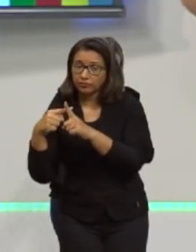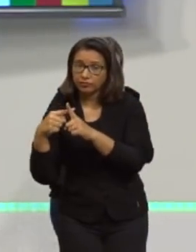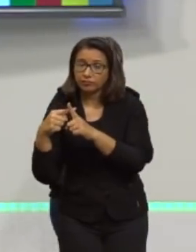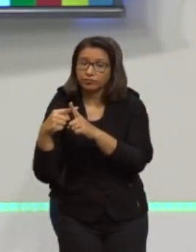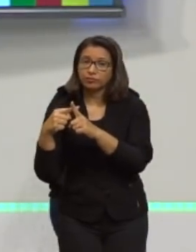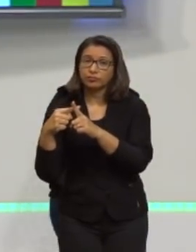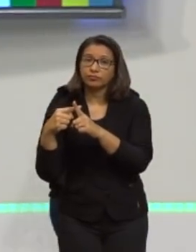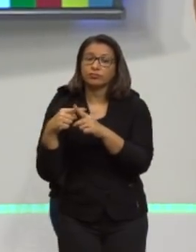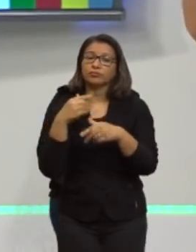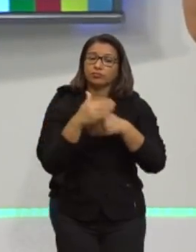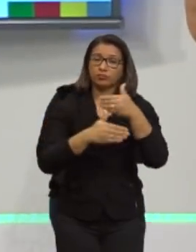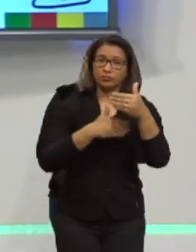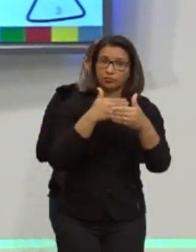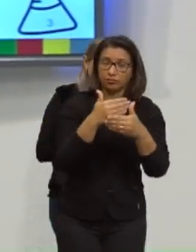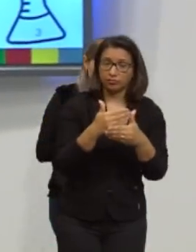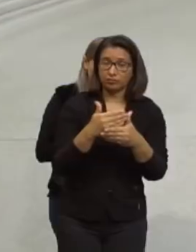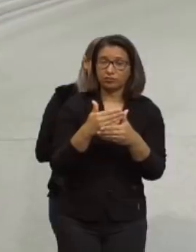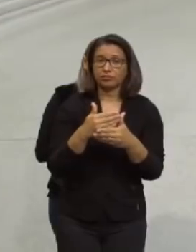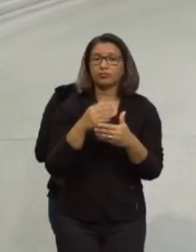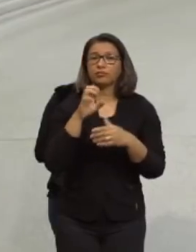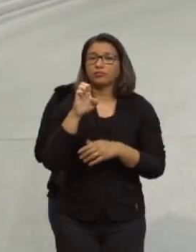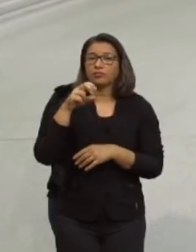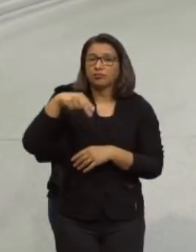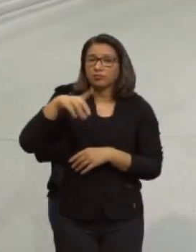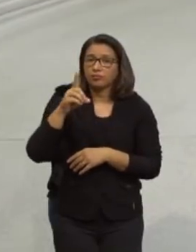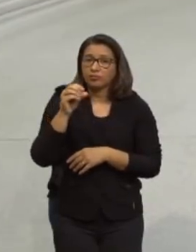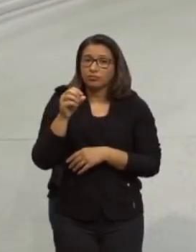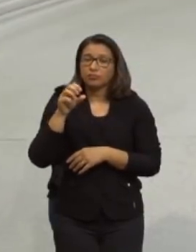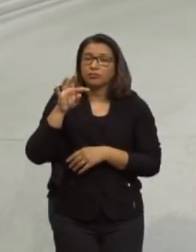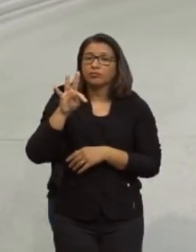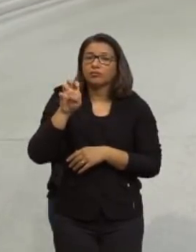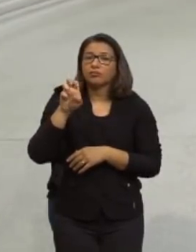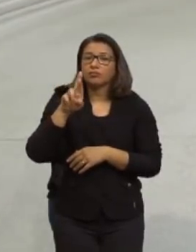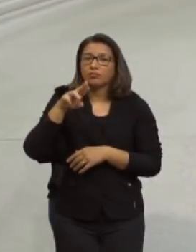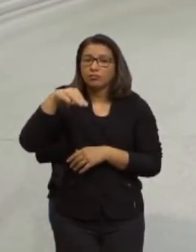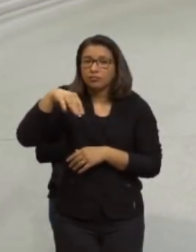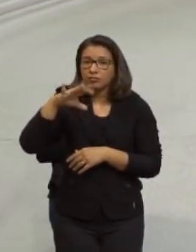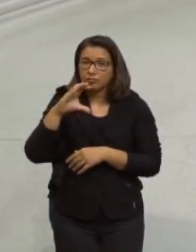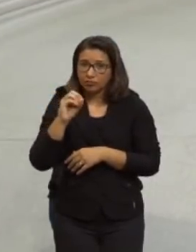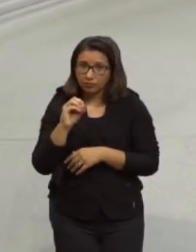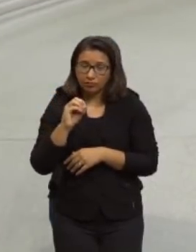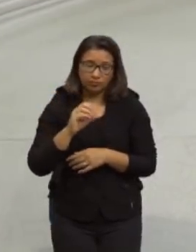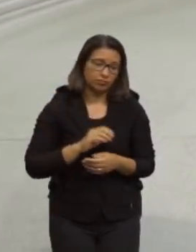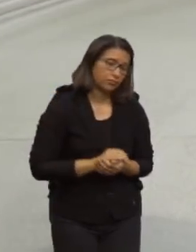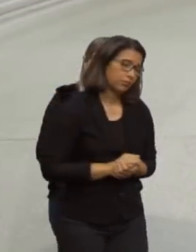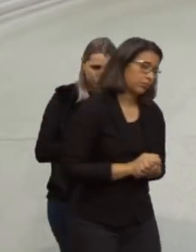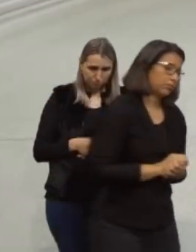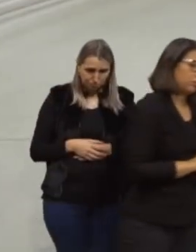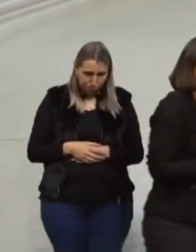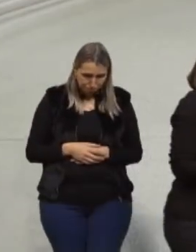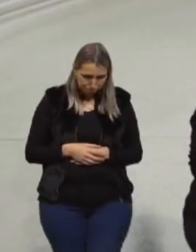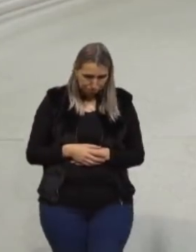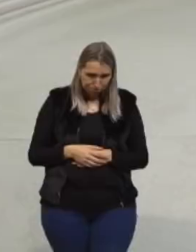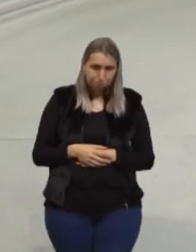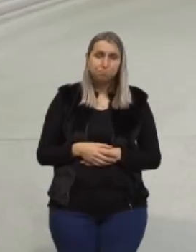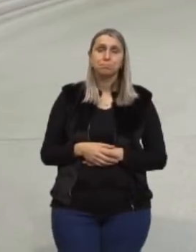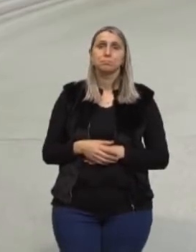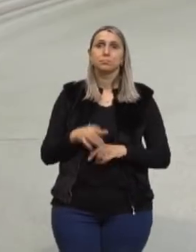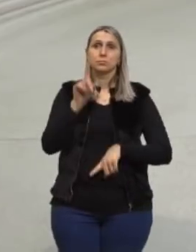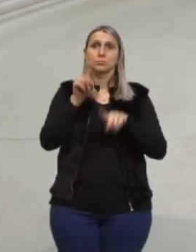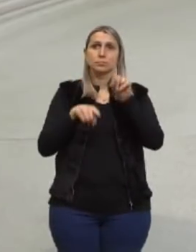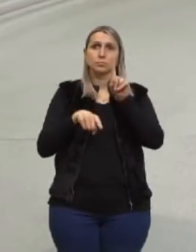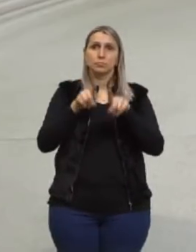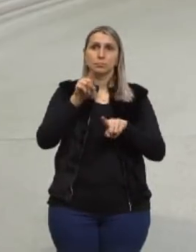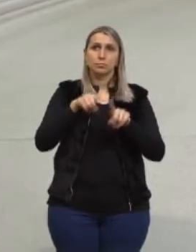processo foi endotérmico tranquilo então a gente conseguiu ver na prática essa alteração na variação da